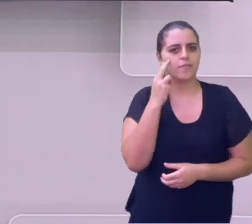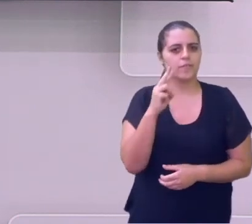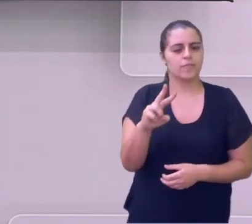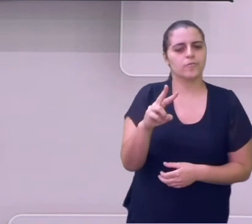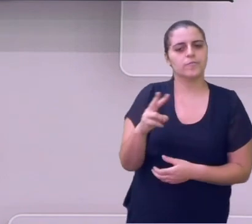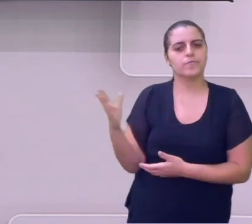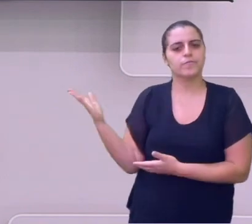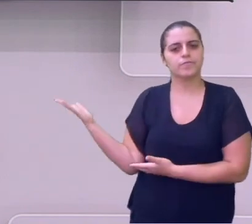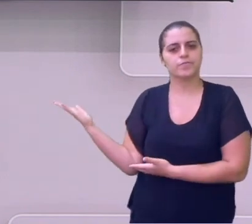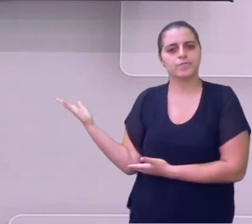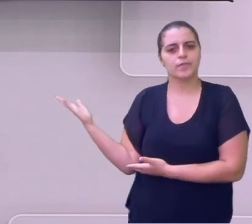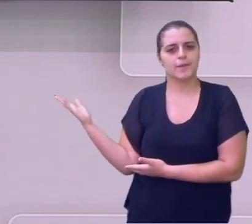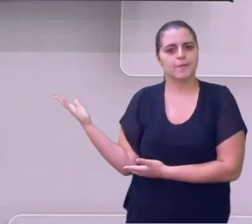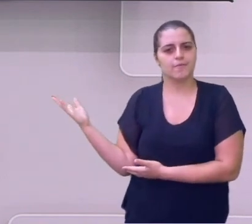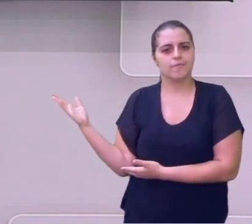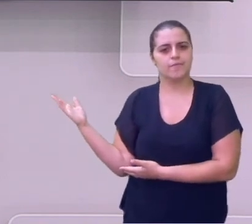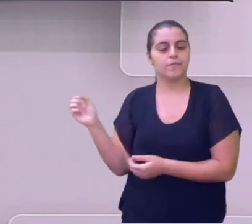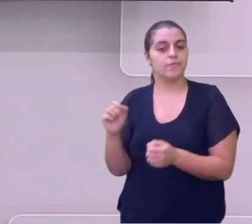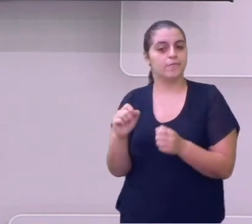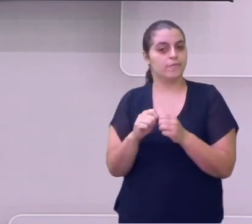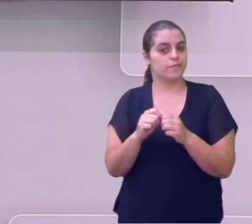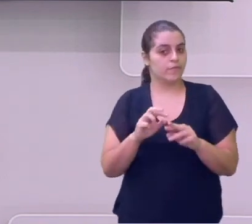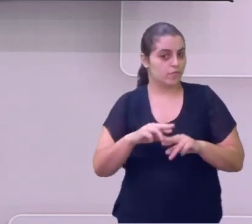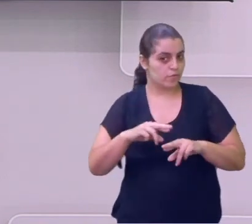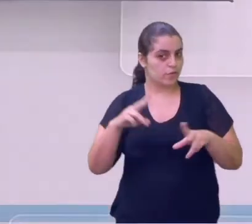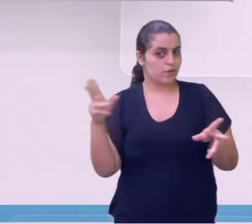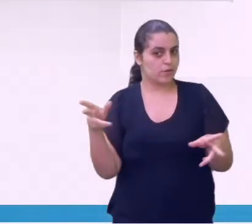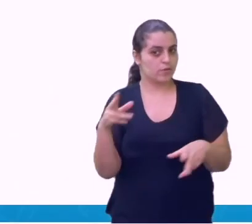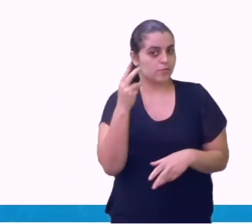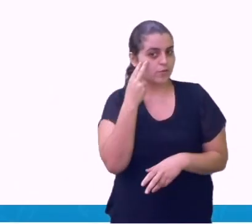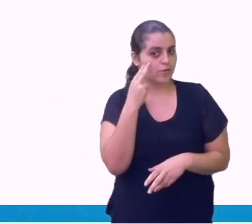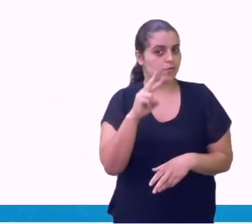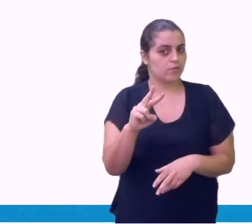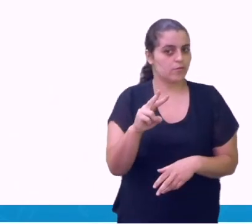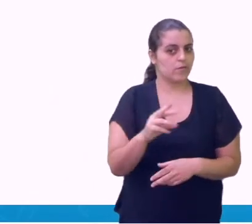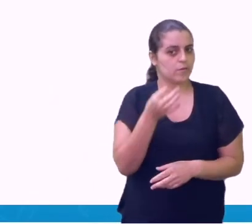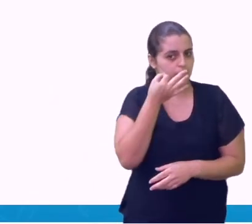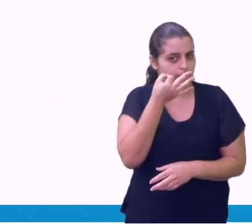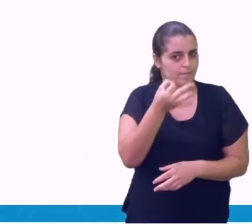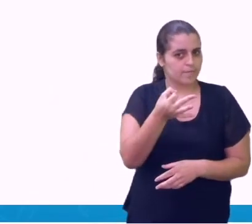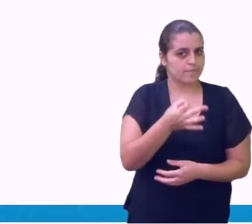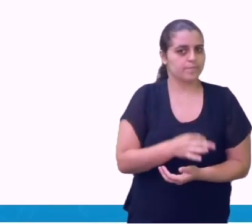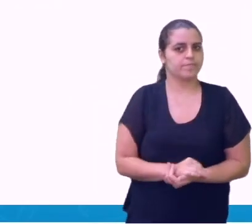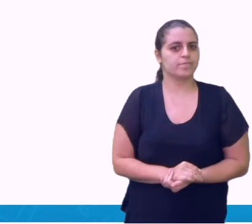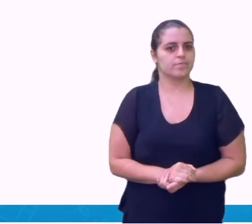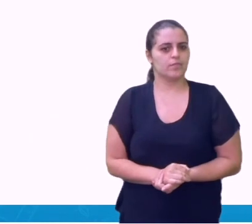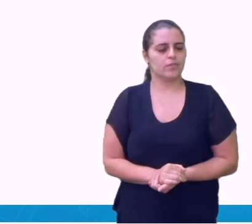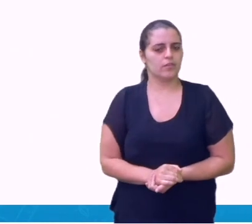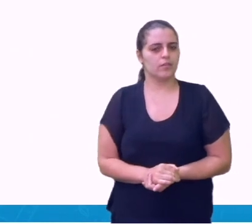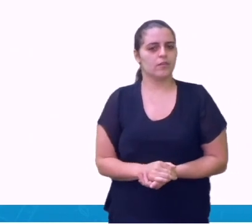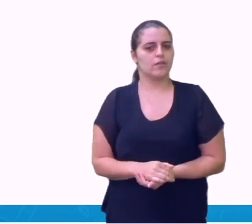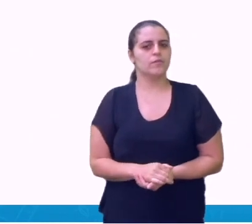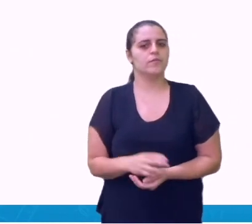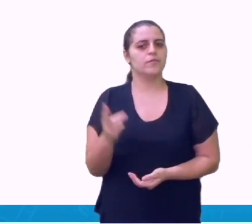Vamos montar em forma de sentença matemática para vocês observarem. A professora vai apagar